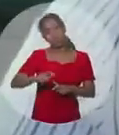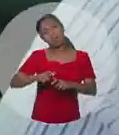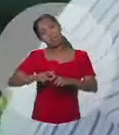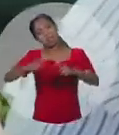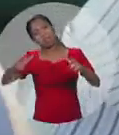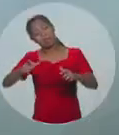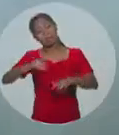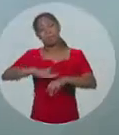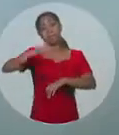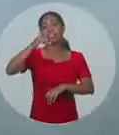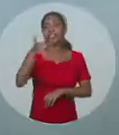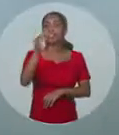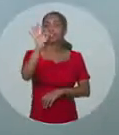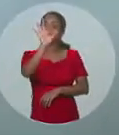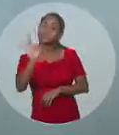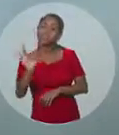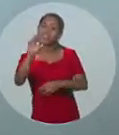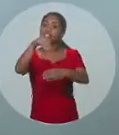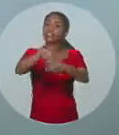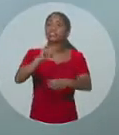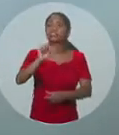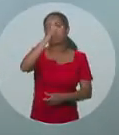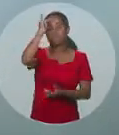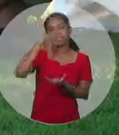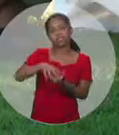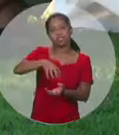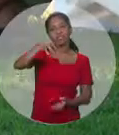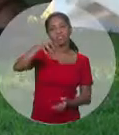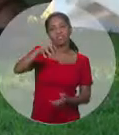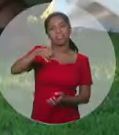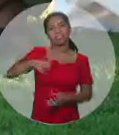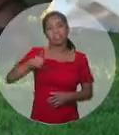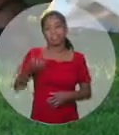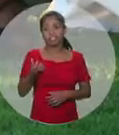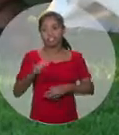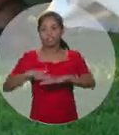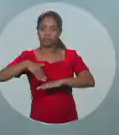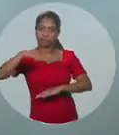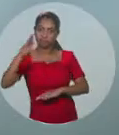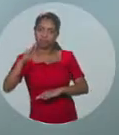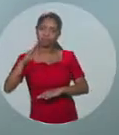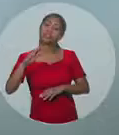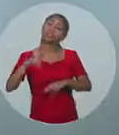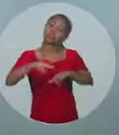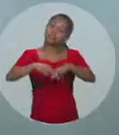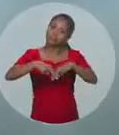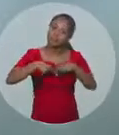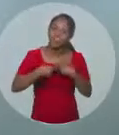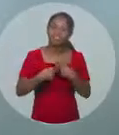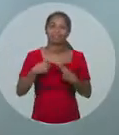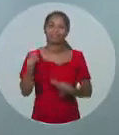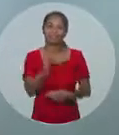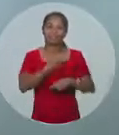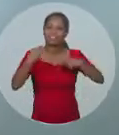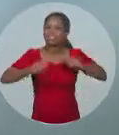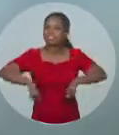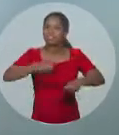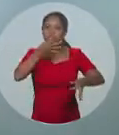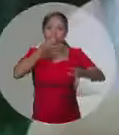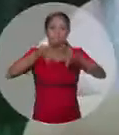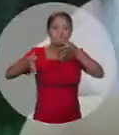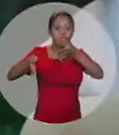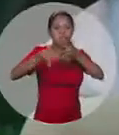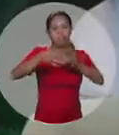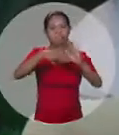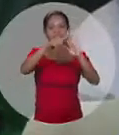mais de 10% da população de João Pessoa é composta de pessoas idosas, acima de 60 anos. E é exatamente por isso que nós precisamos